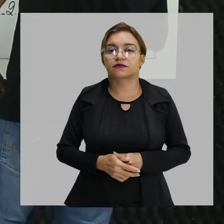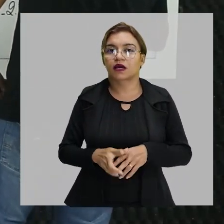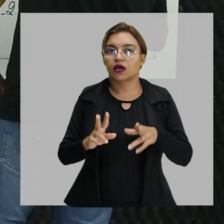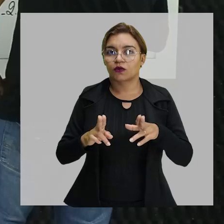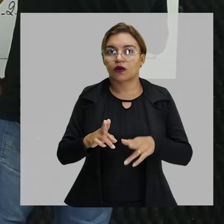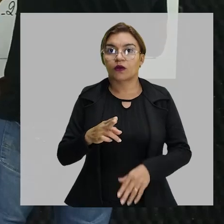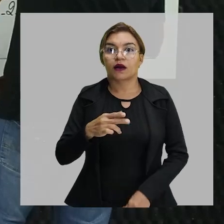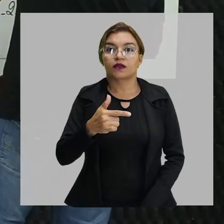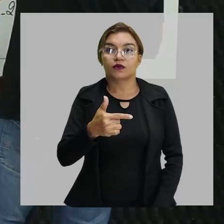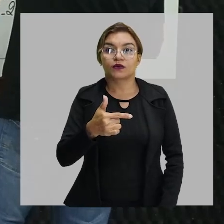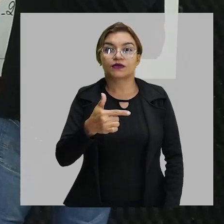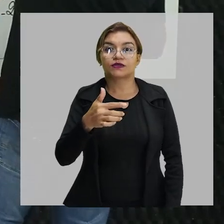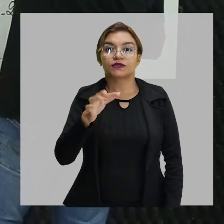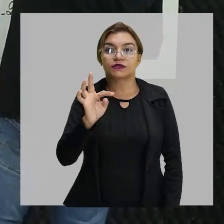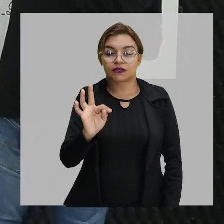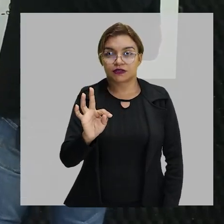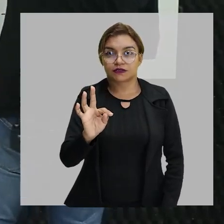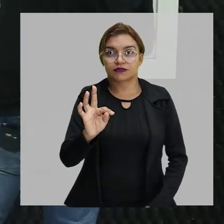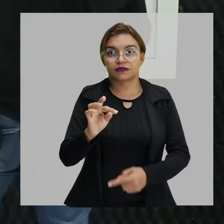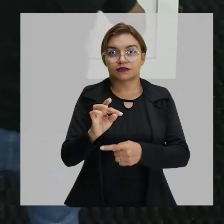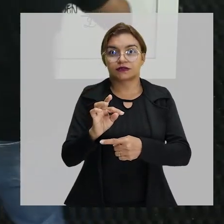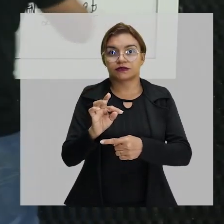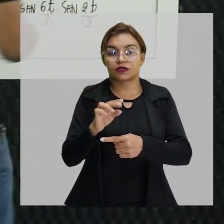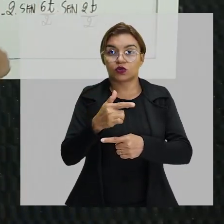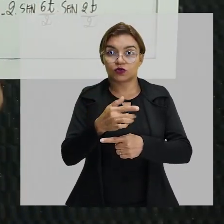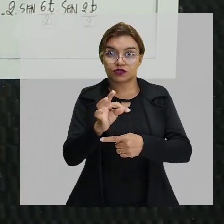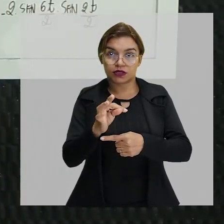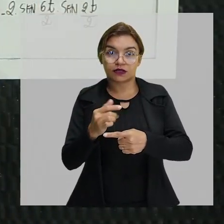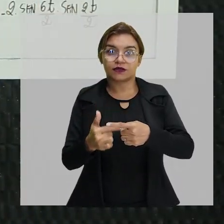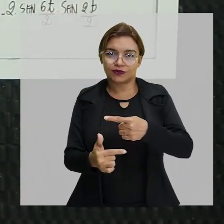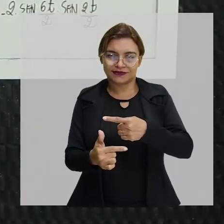2t dividido por 2.